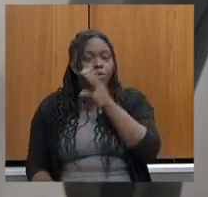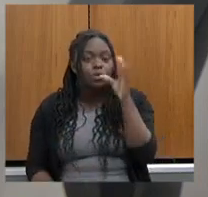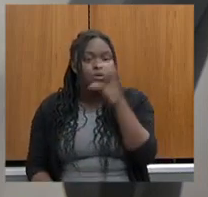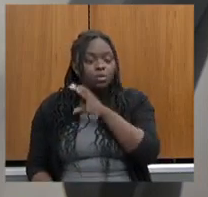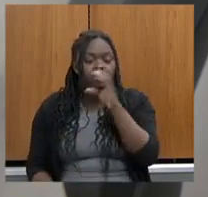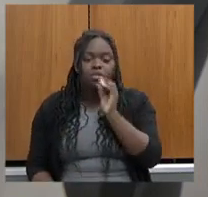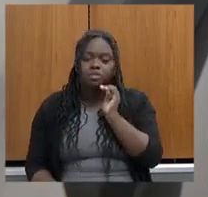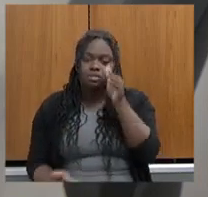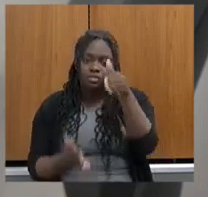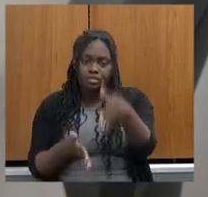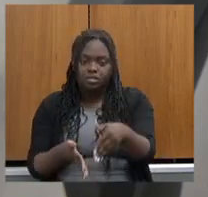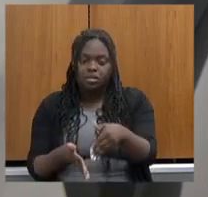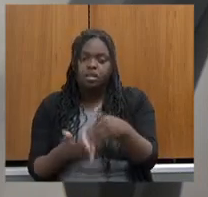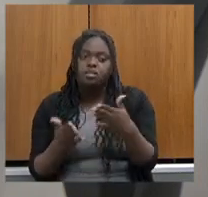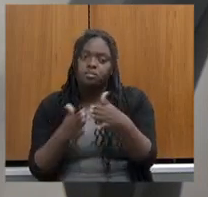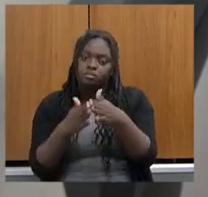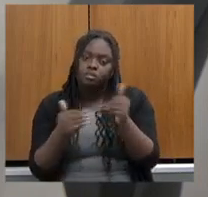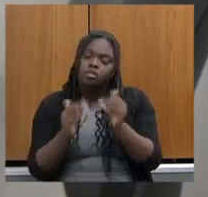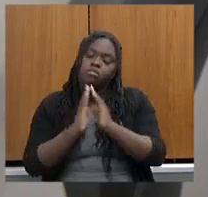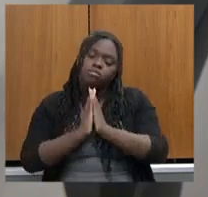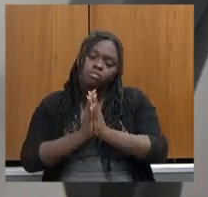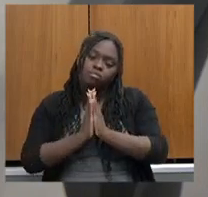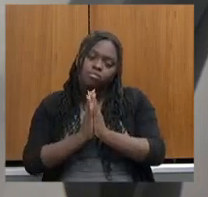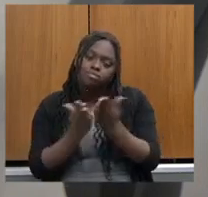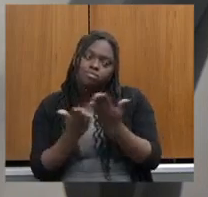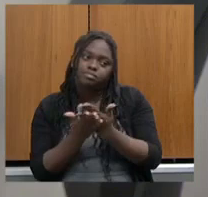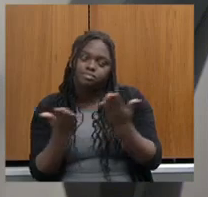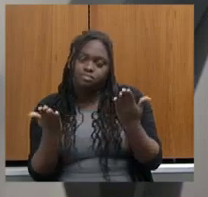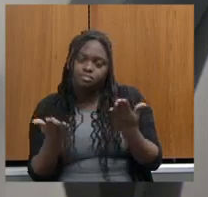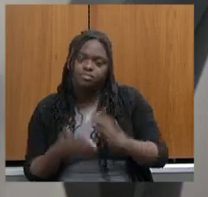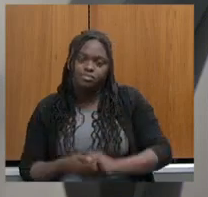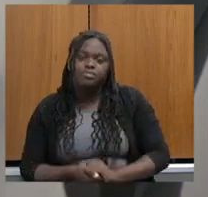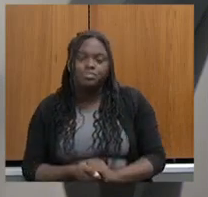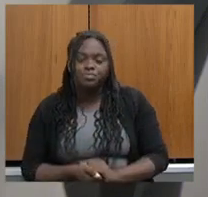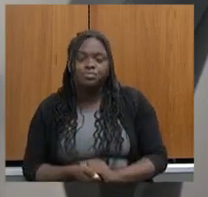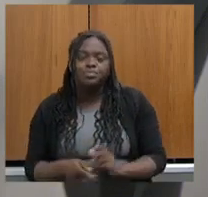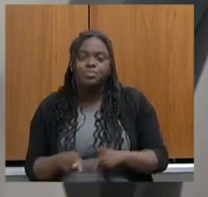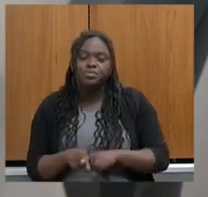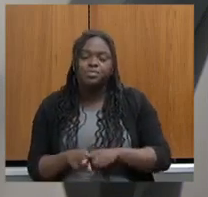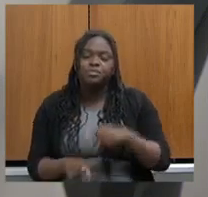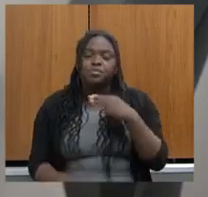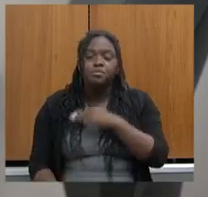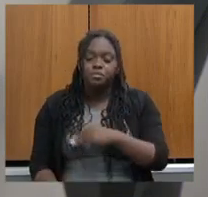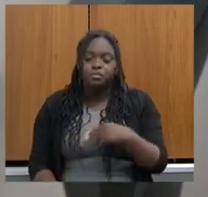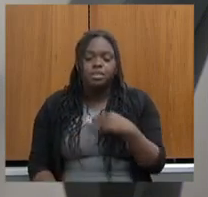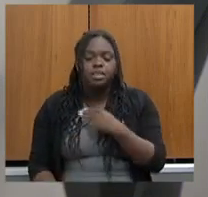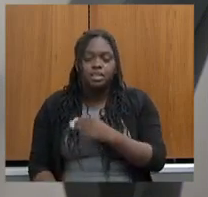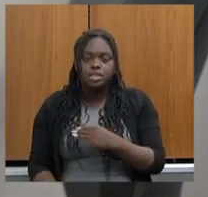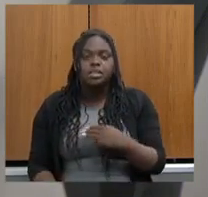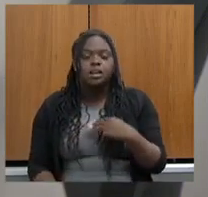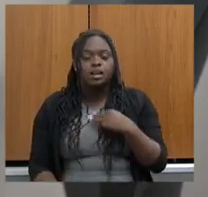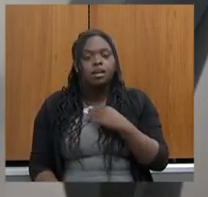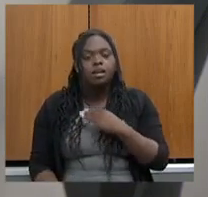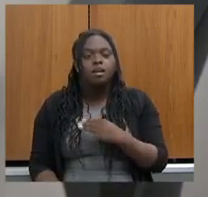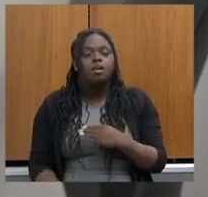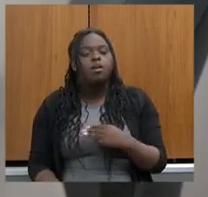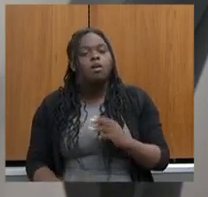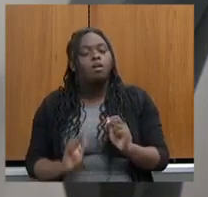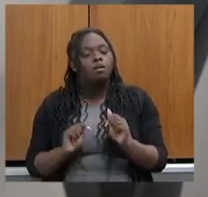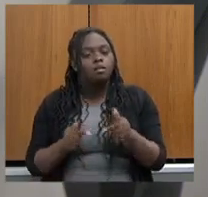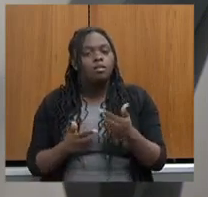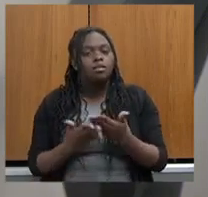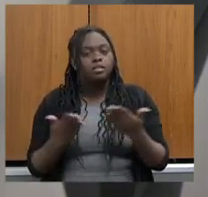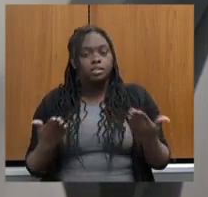ele chega no local então o apelo que eu faço Comandante e como missão né dessa que eu fiz ao Senhor